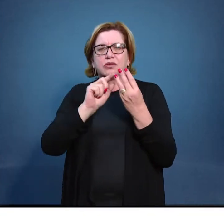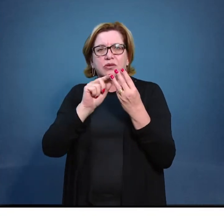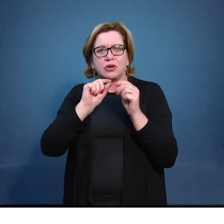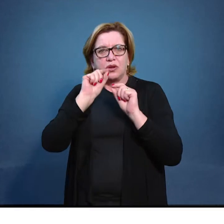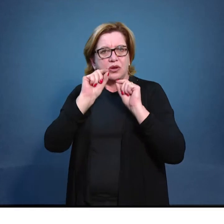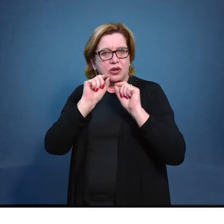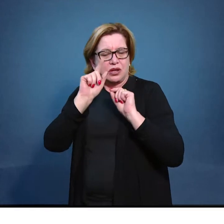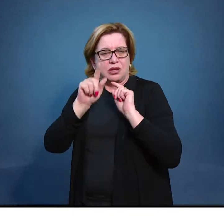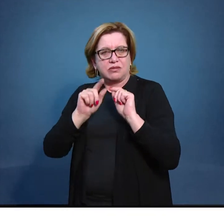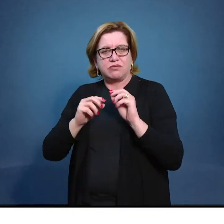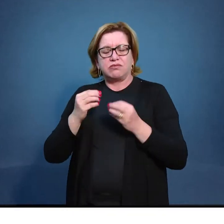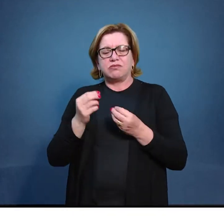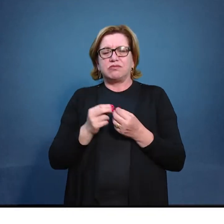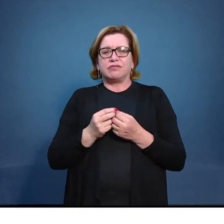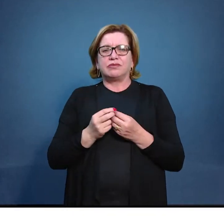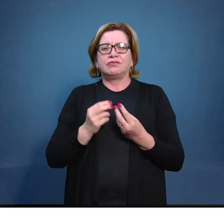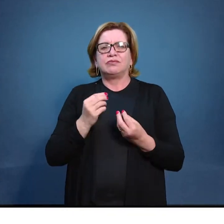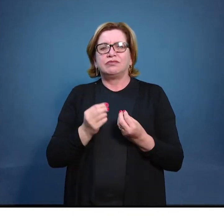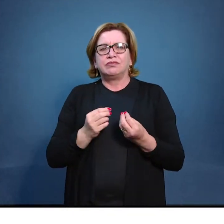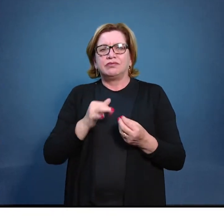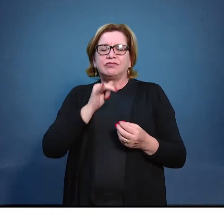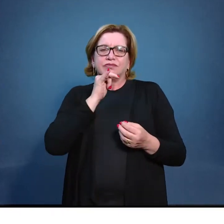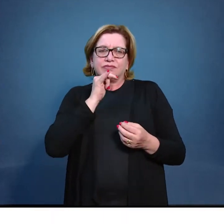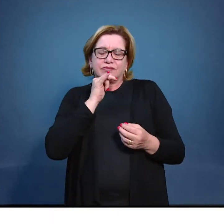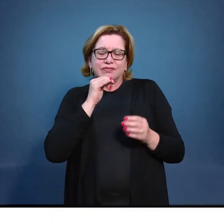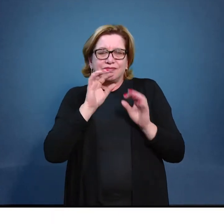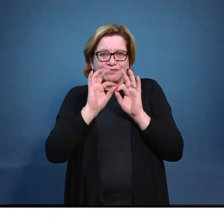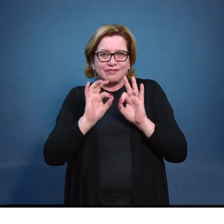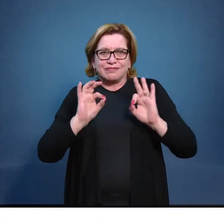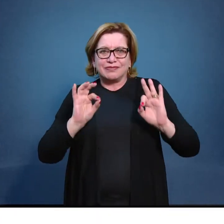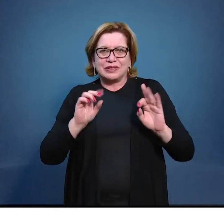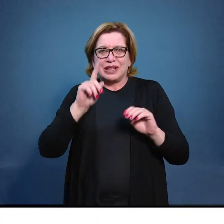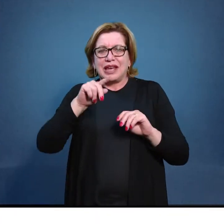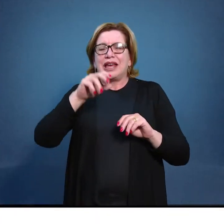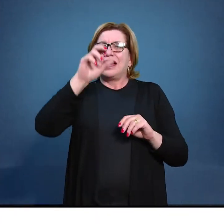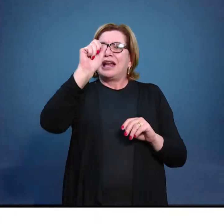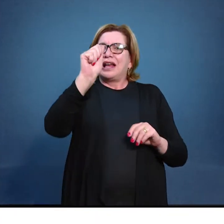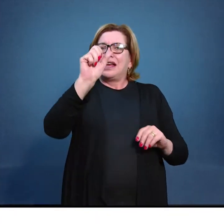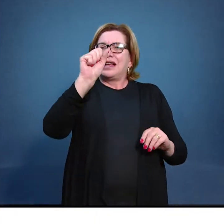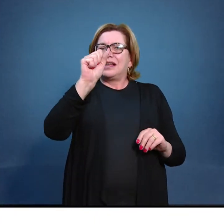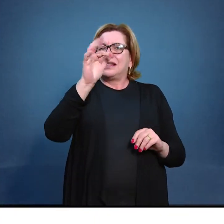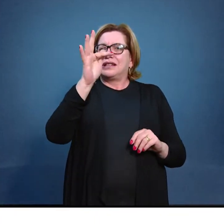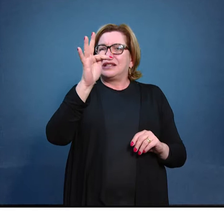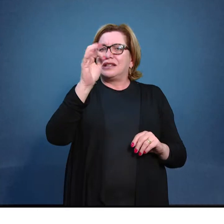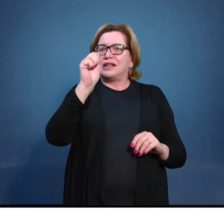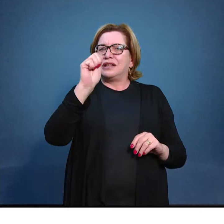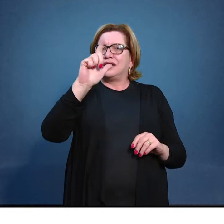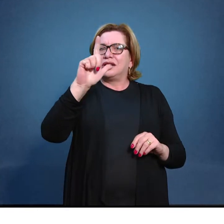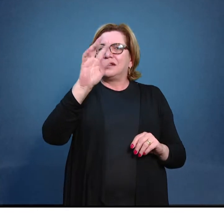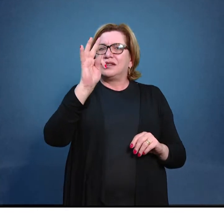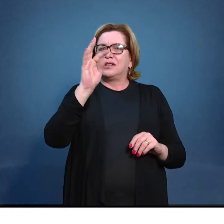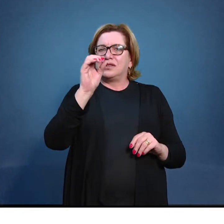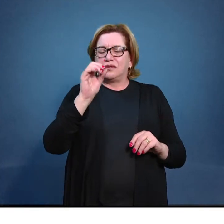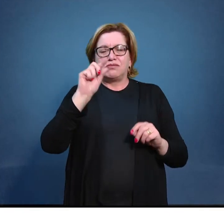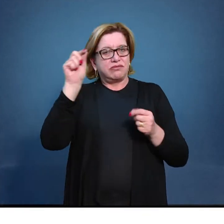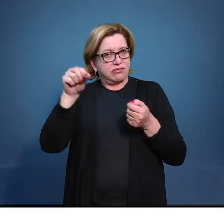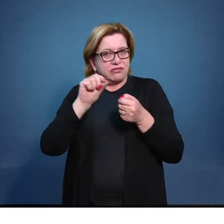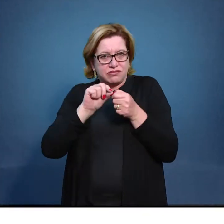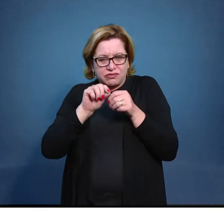que é a contribuição de melhoria? O exemplo mais comum que nós temos é o asfalto. Esse asfalto que é